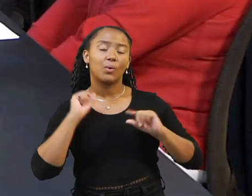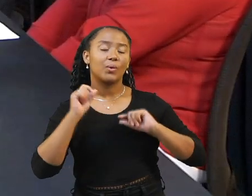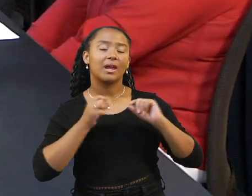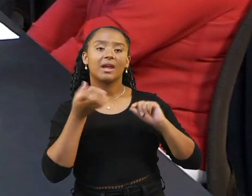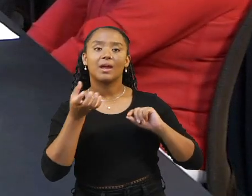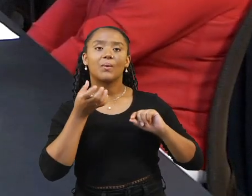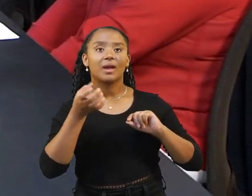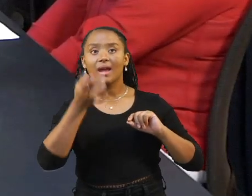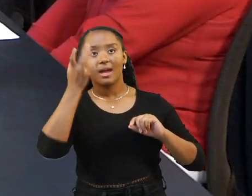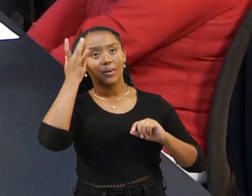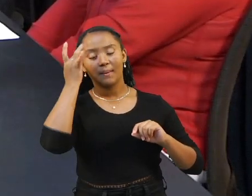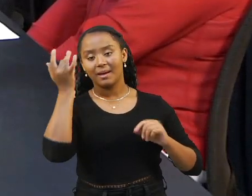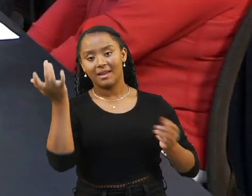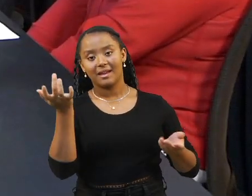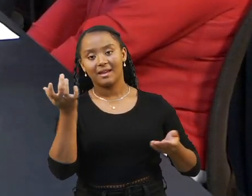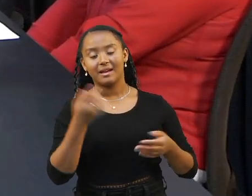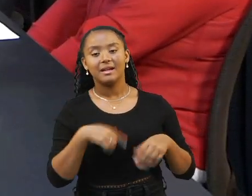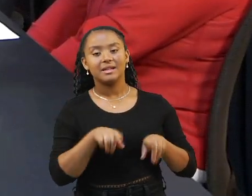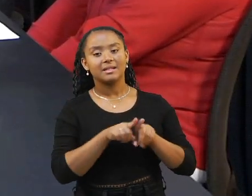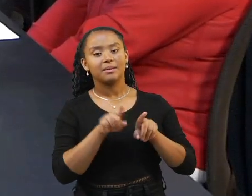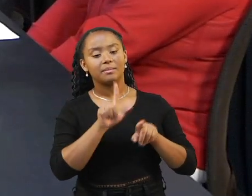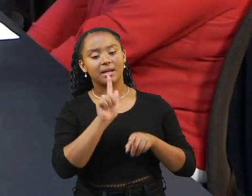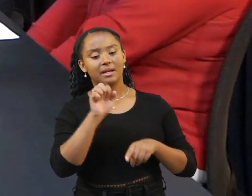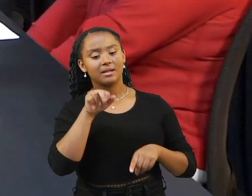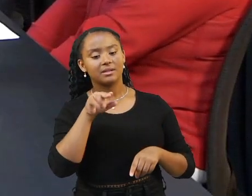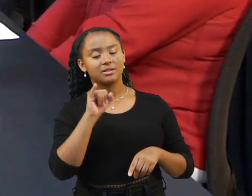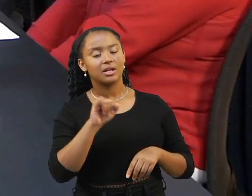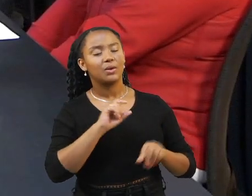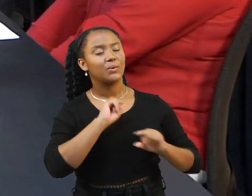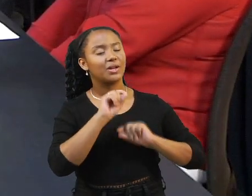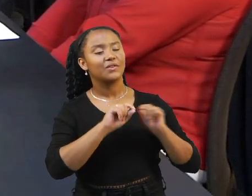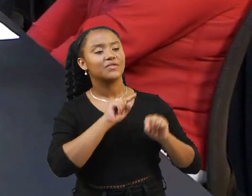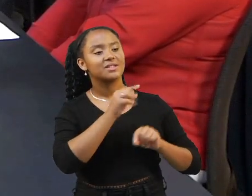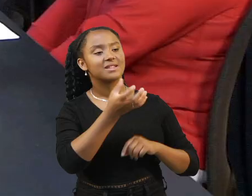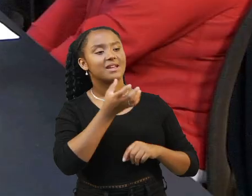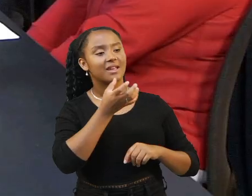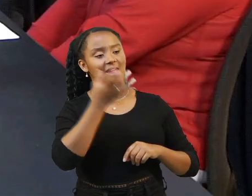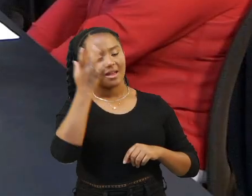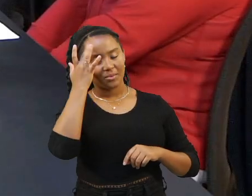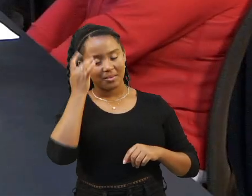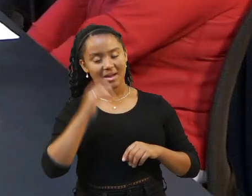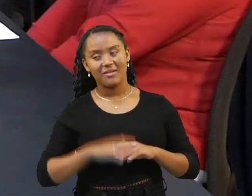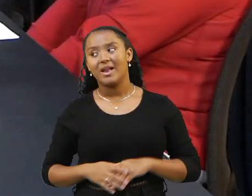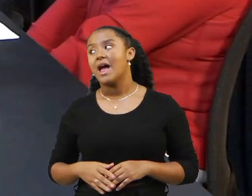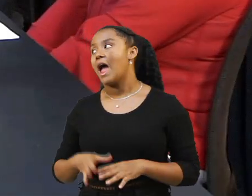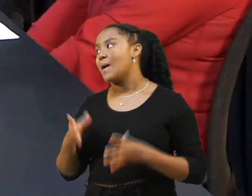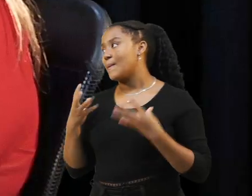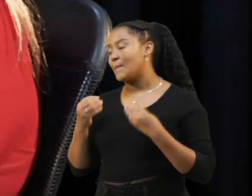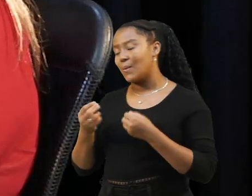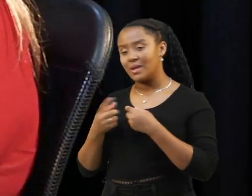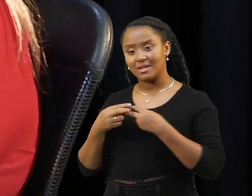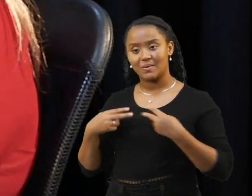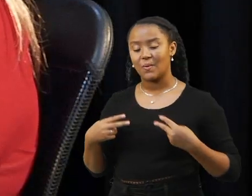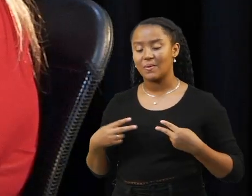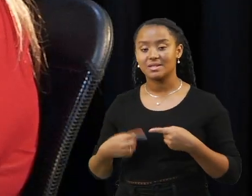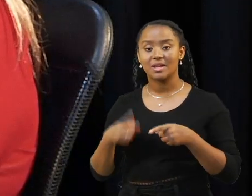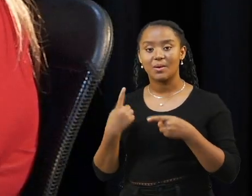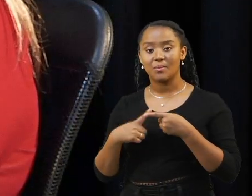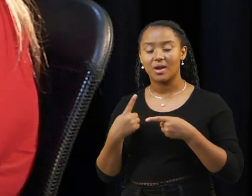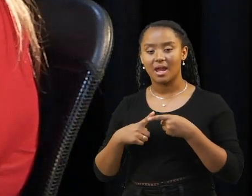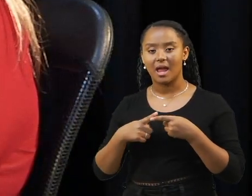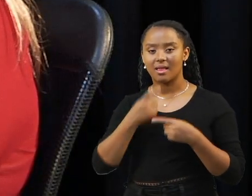nisso também. Né? O que eu quero para o meu amanhã? Fala nisso, Geni, o que você quer para o seu amanhã? Muita